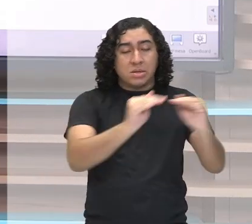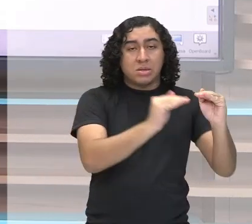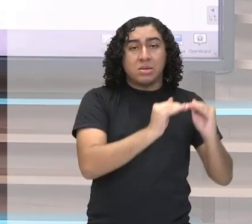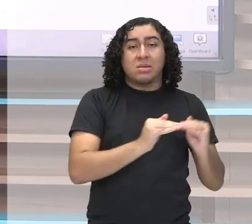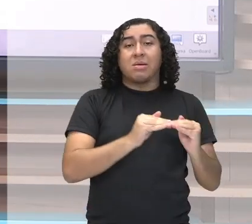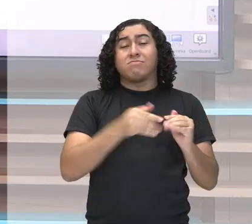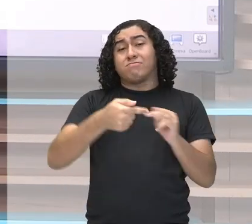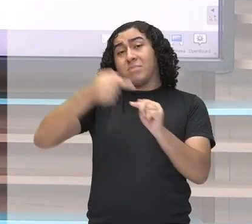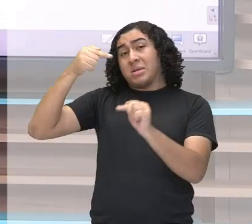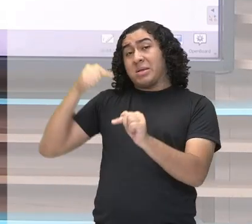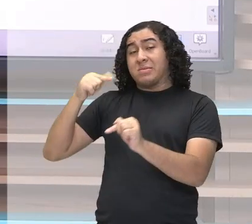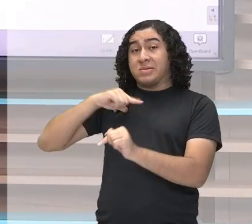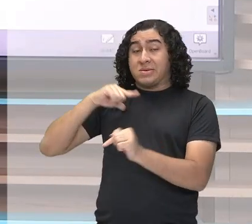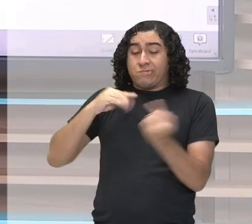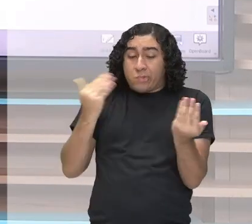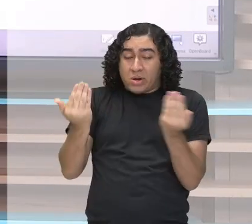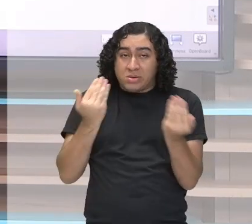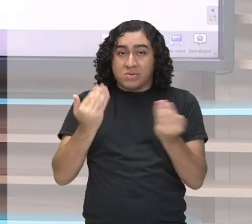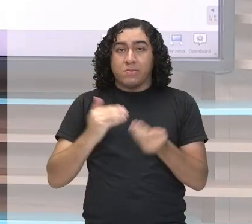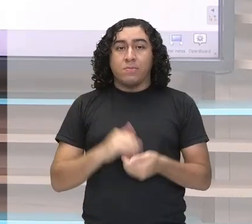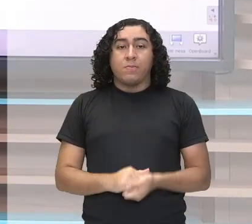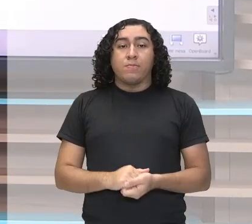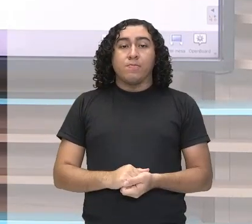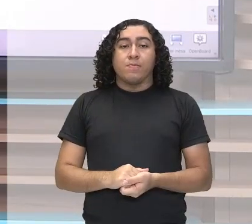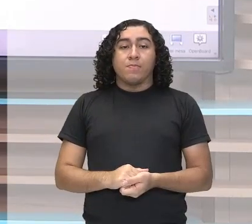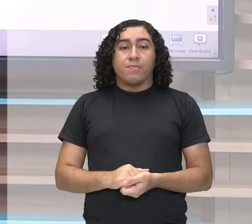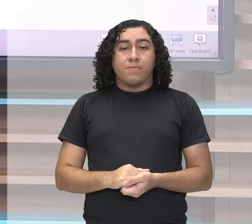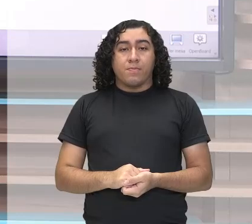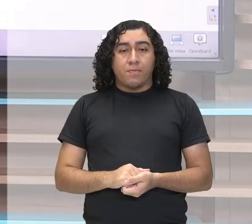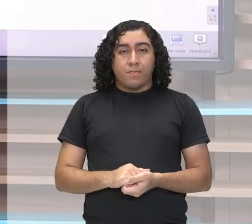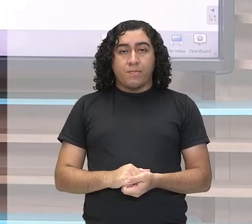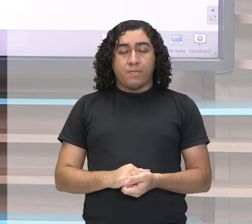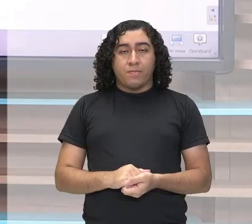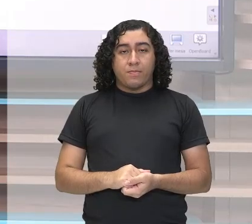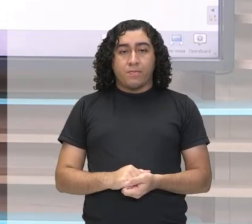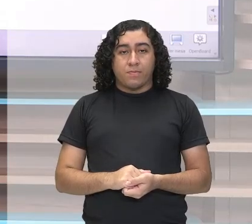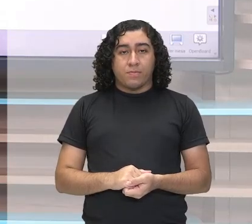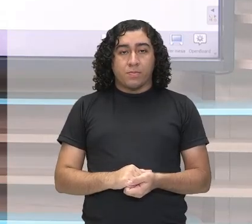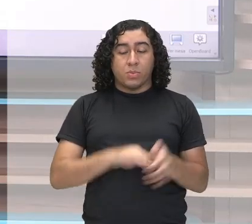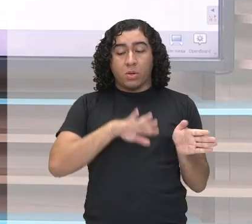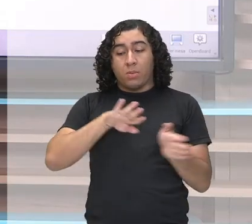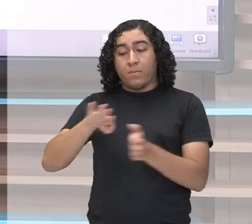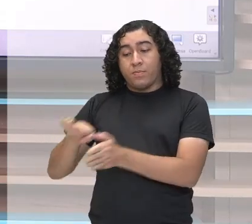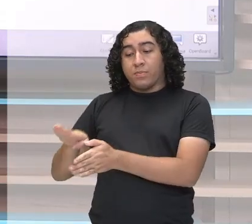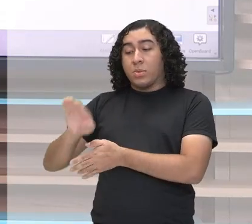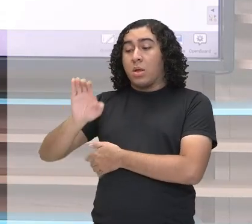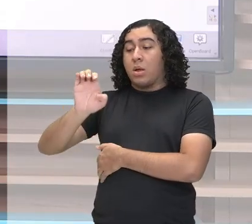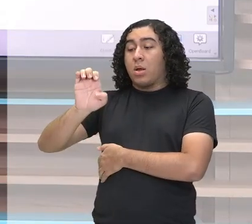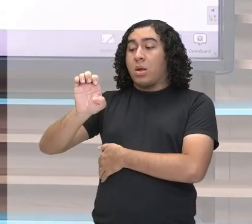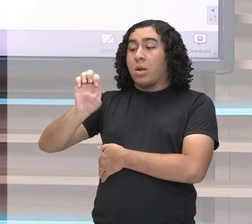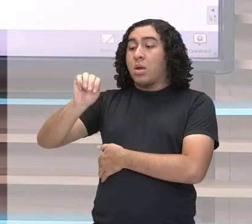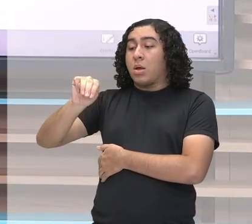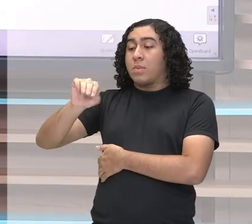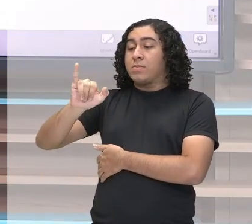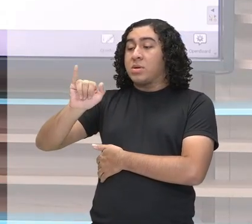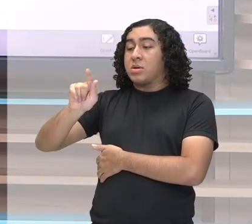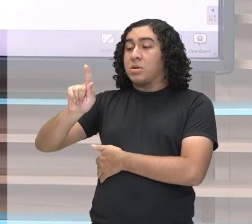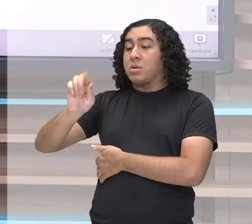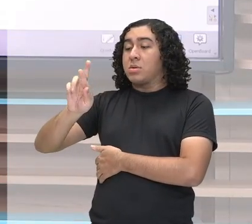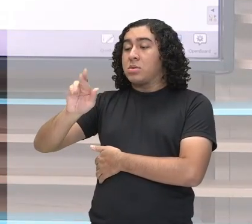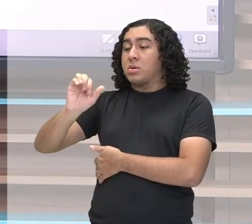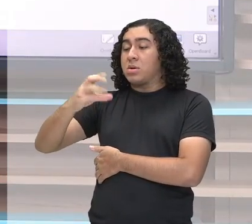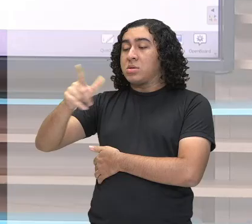nossos antepassados. Falamos também de emigração, com E de escola, e imigração, com I